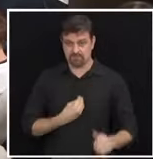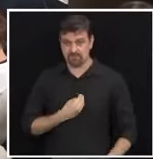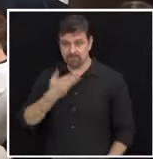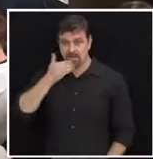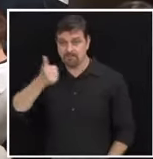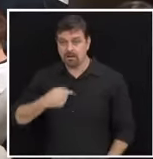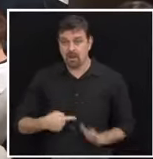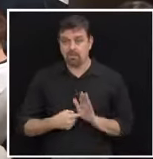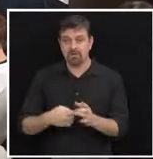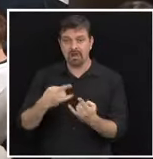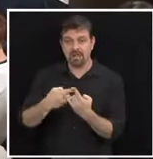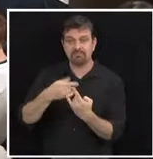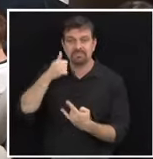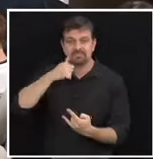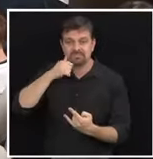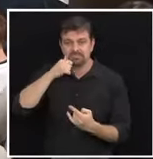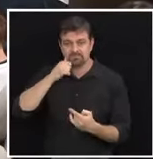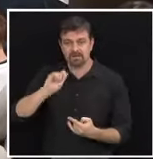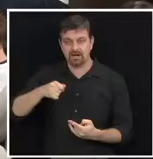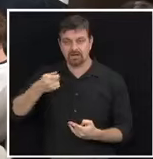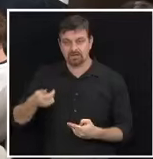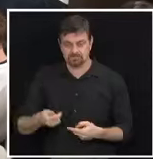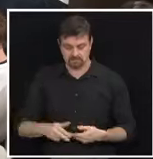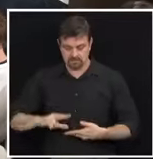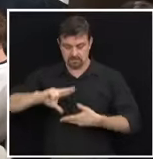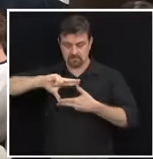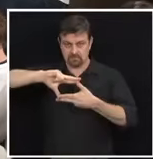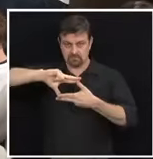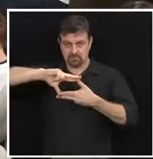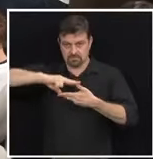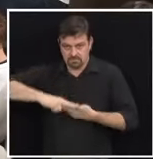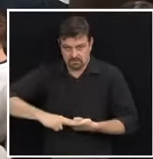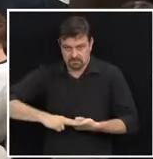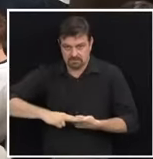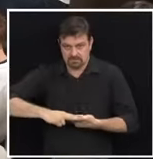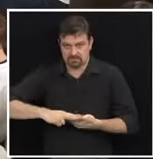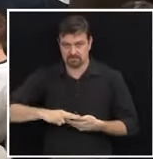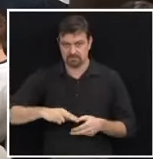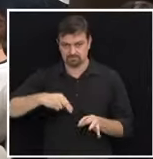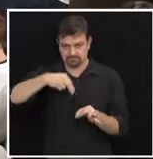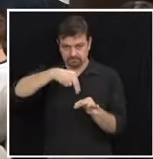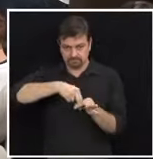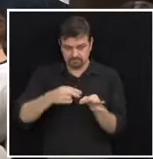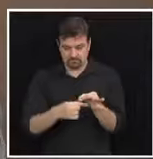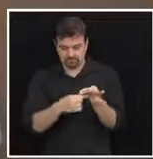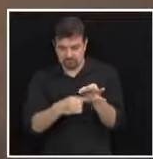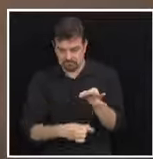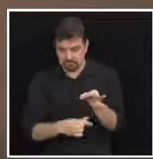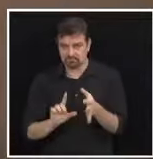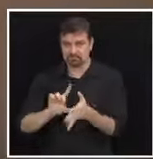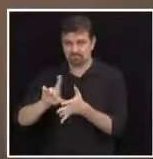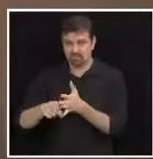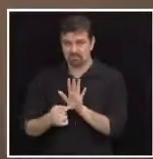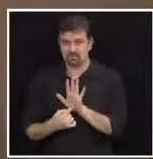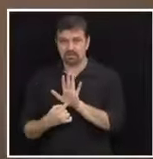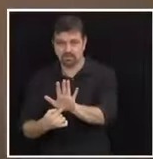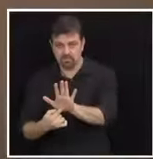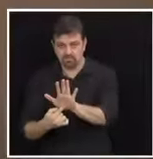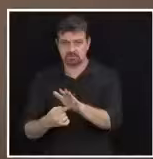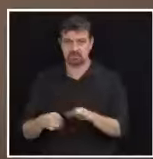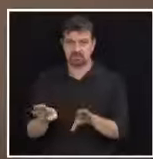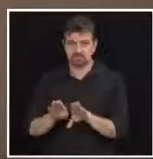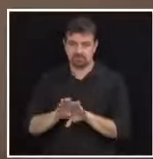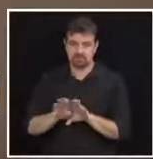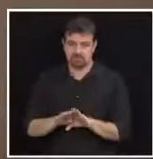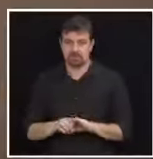feminina. Sim, estará disponível aqui, depois que vocês deixarem o auditório. Nós trouxemos um kit, na verdade